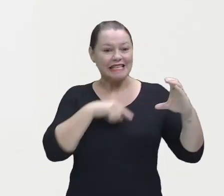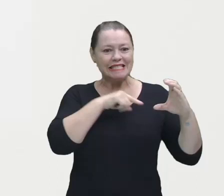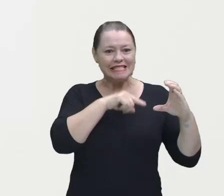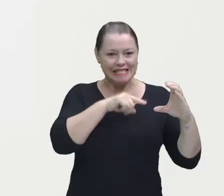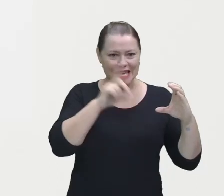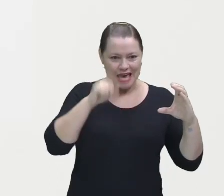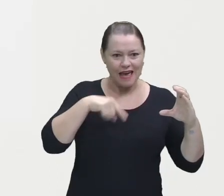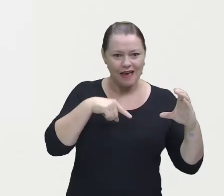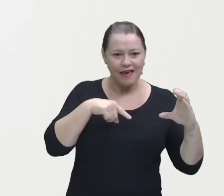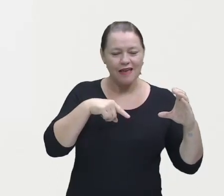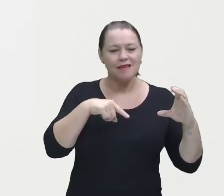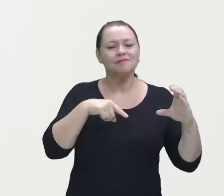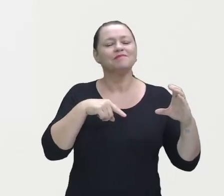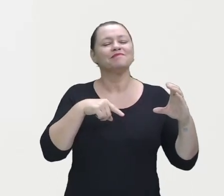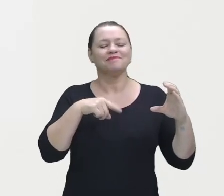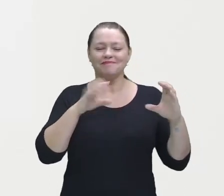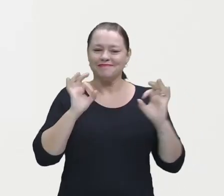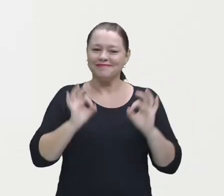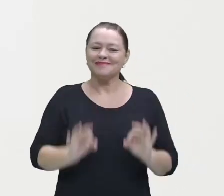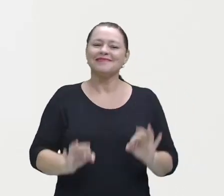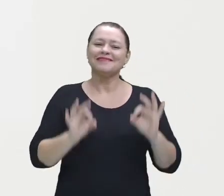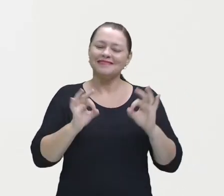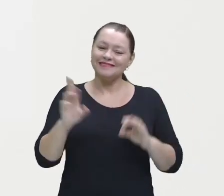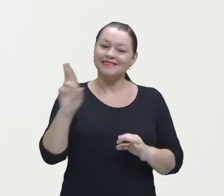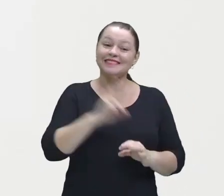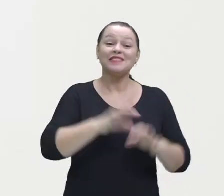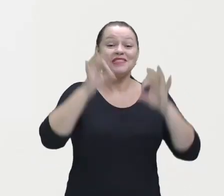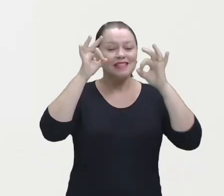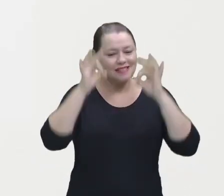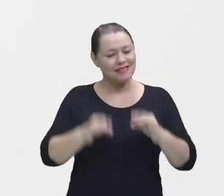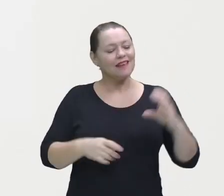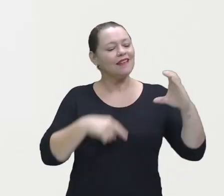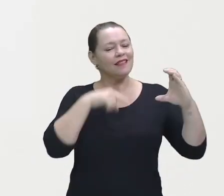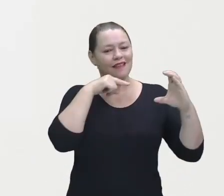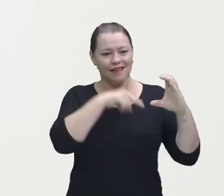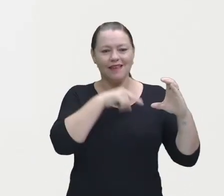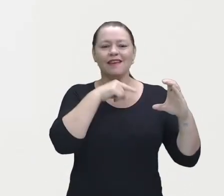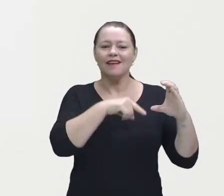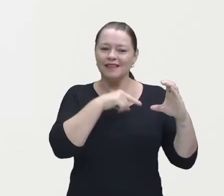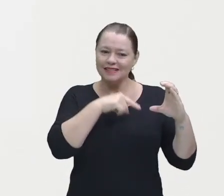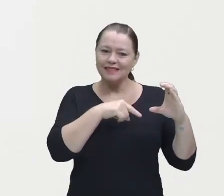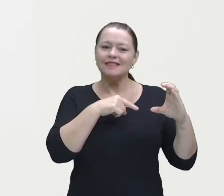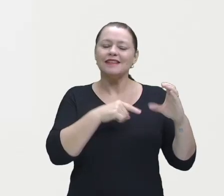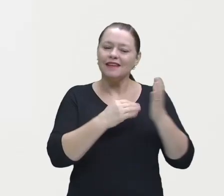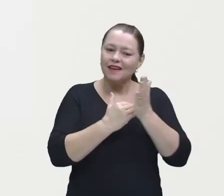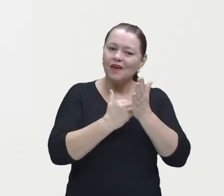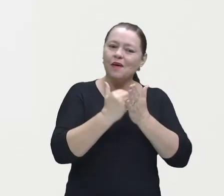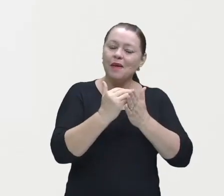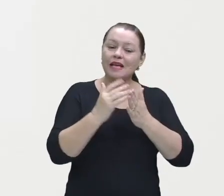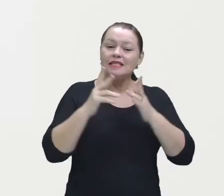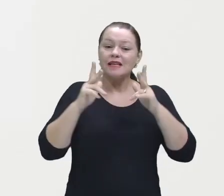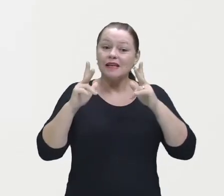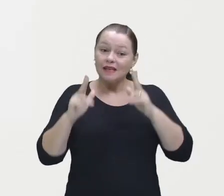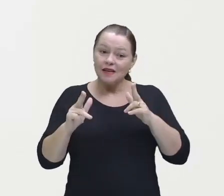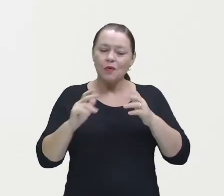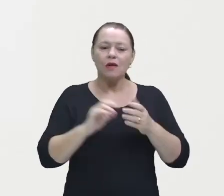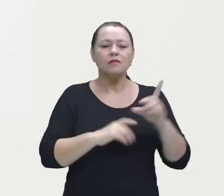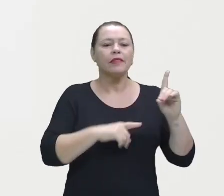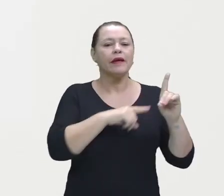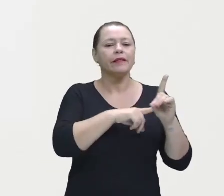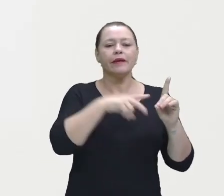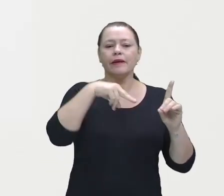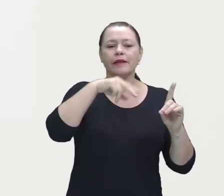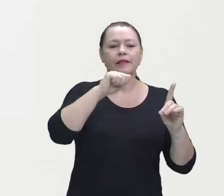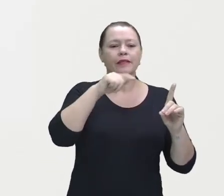mesmo? E isso é a letra C, impeça e imperador. Na letra D, nós temos